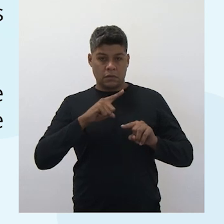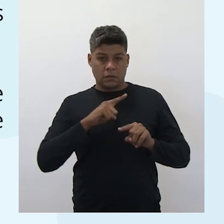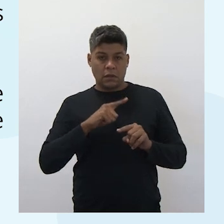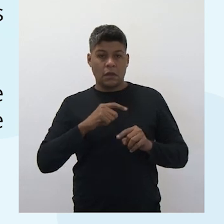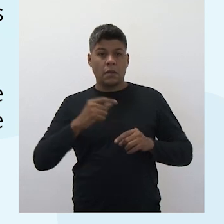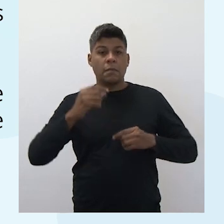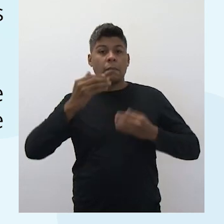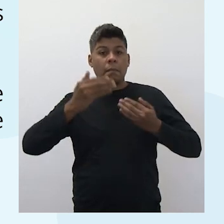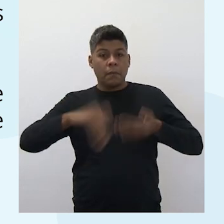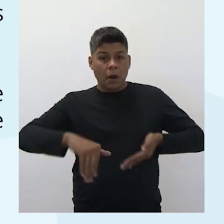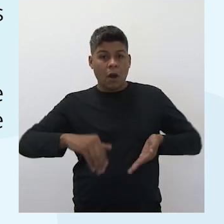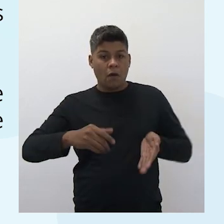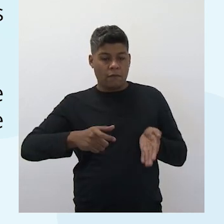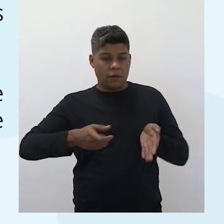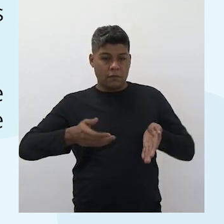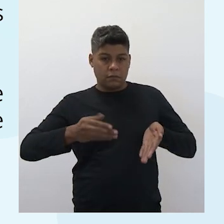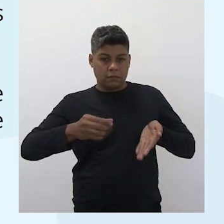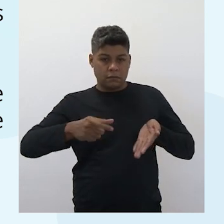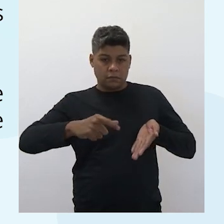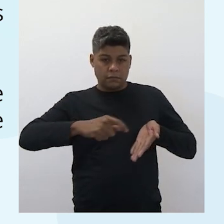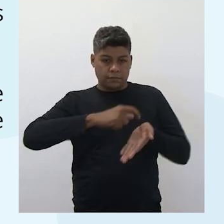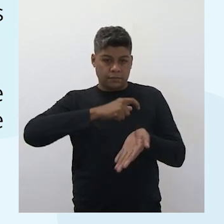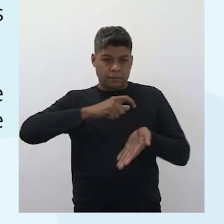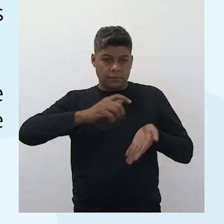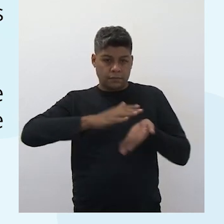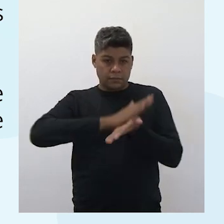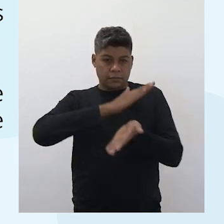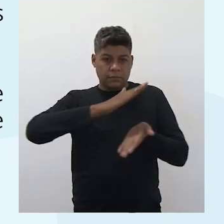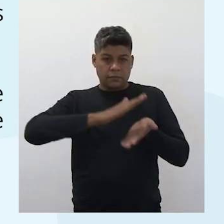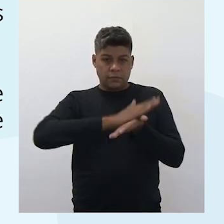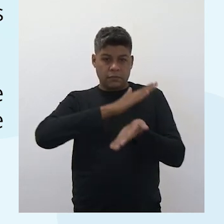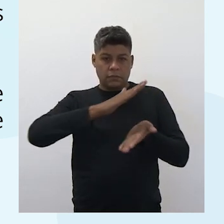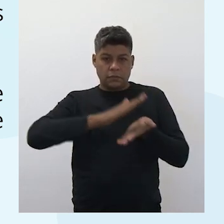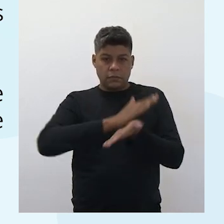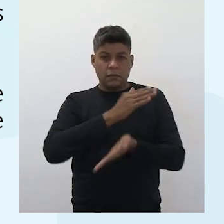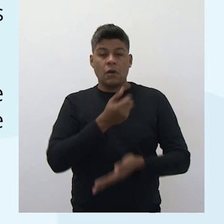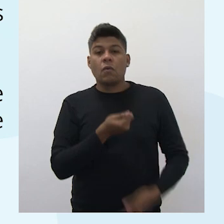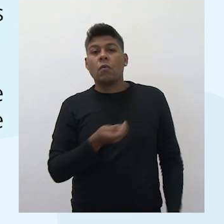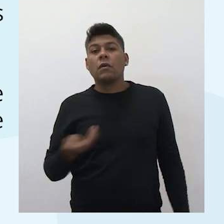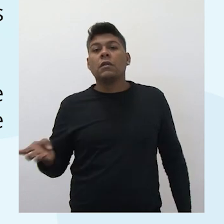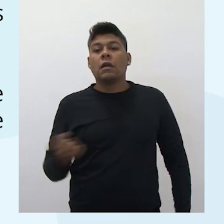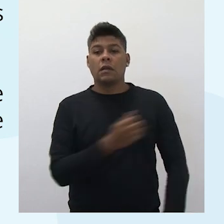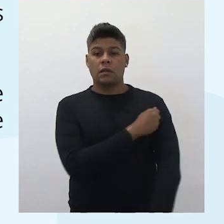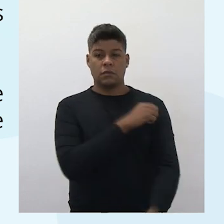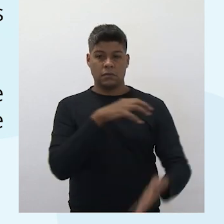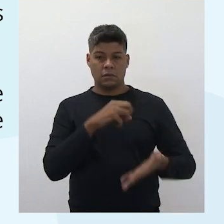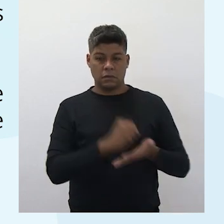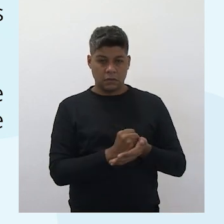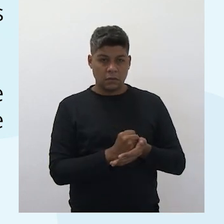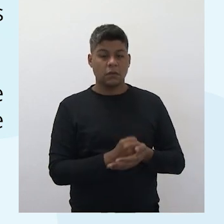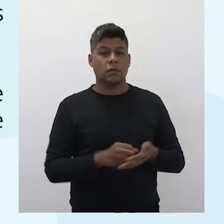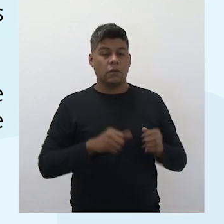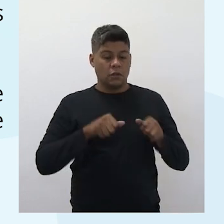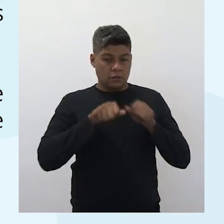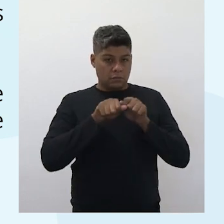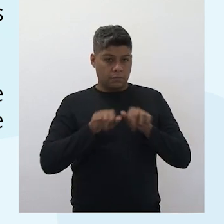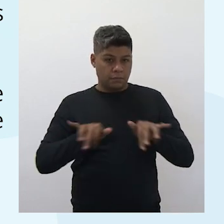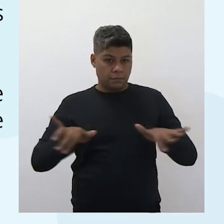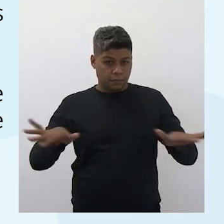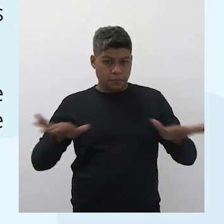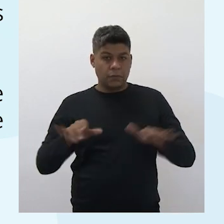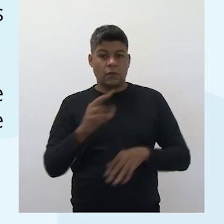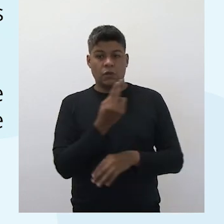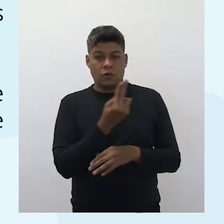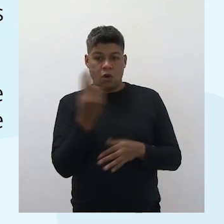cada nível, cartões expostos na quantidade de alunos inscritos, termo de autorização de publicação de nome